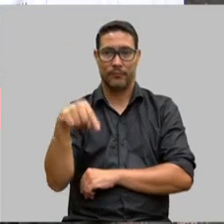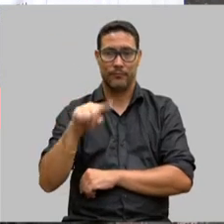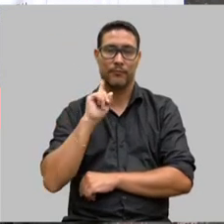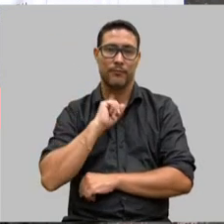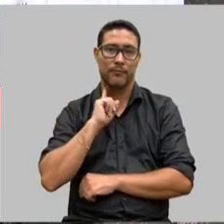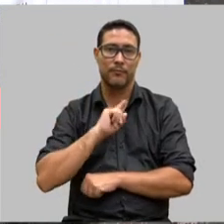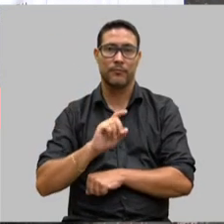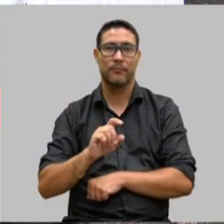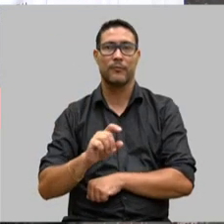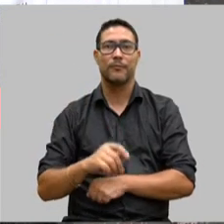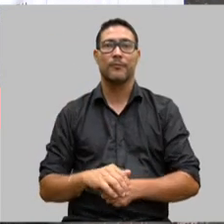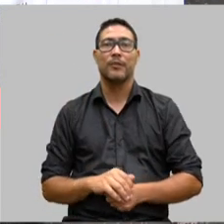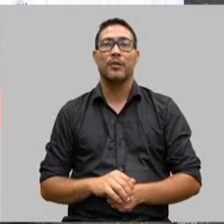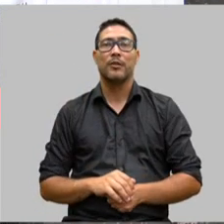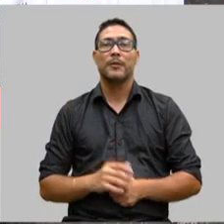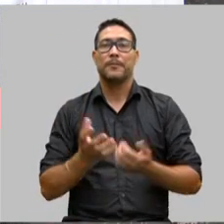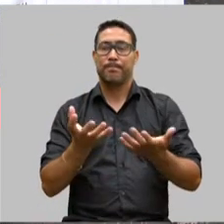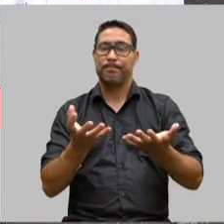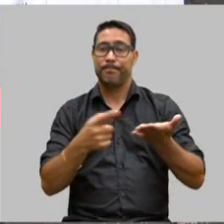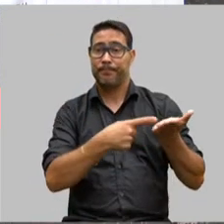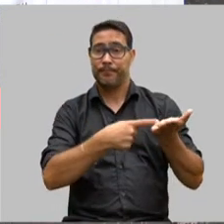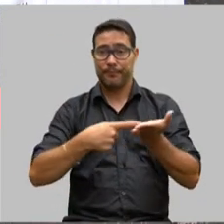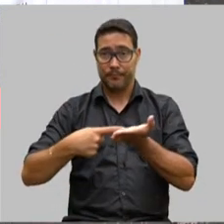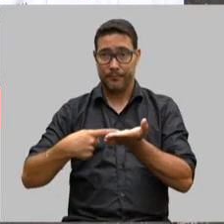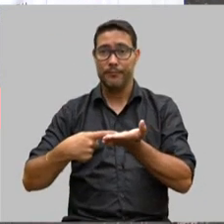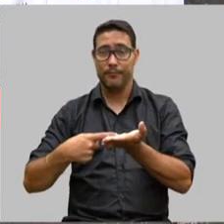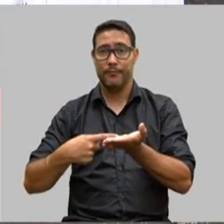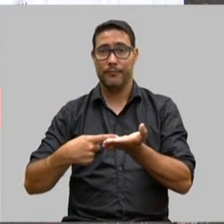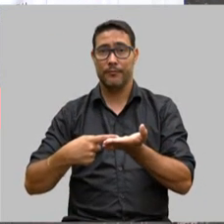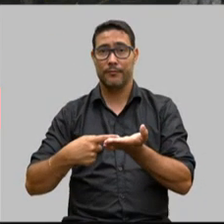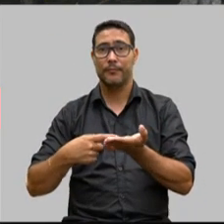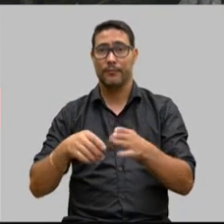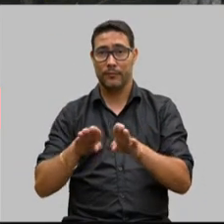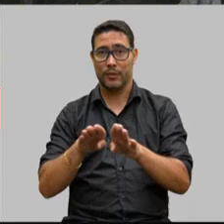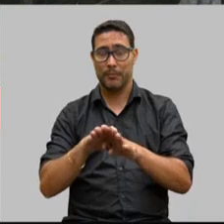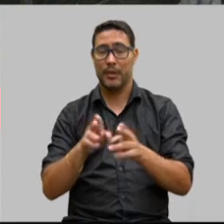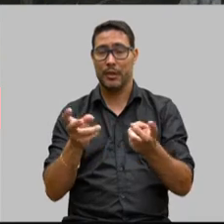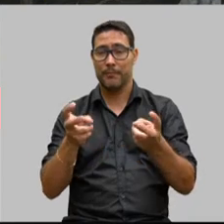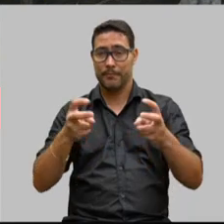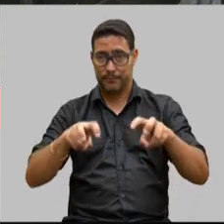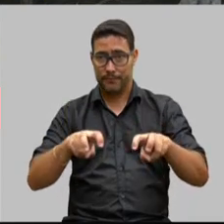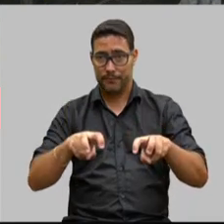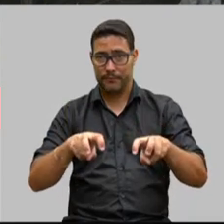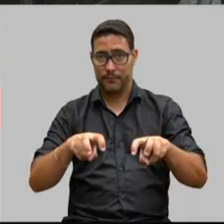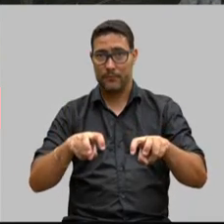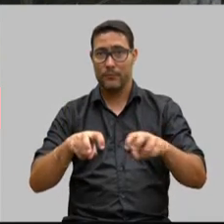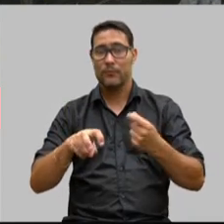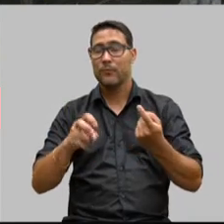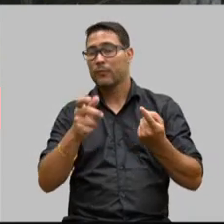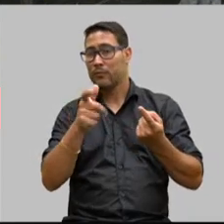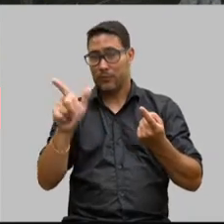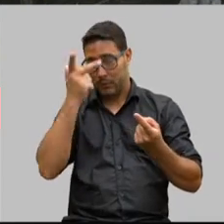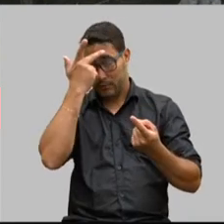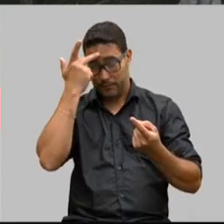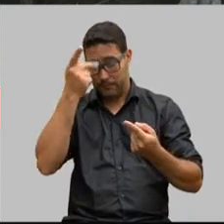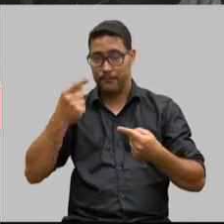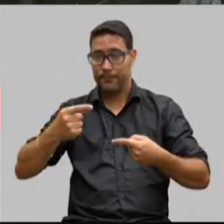fazer o convite para que se faça presente também, sente a mesa com todos nós, mais um debatedor que teremos logo